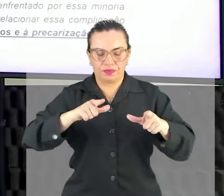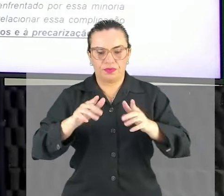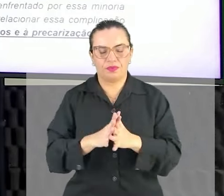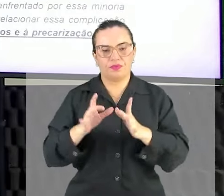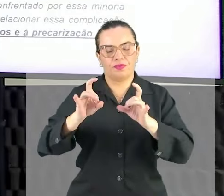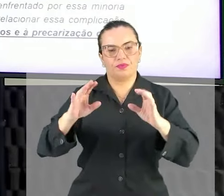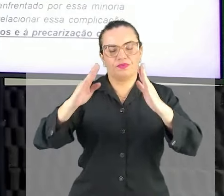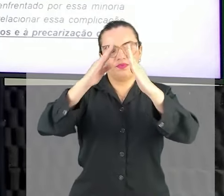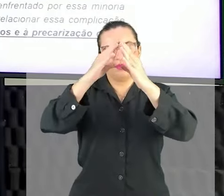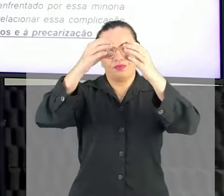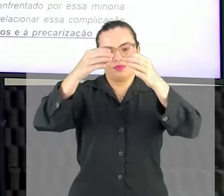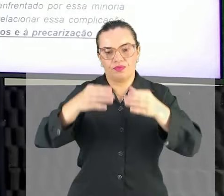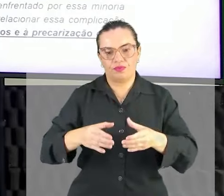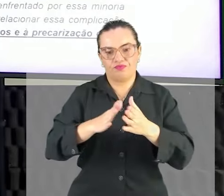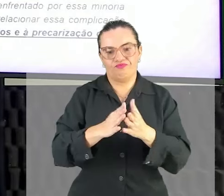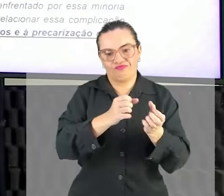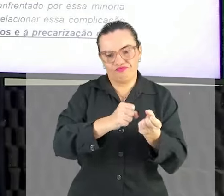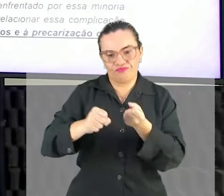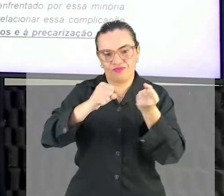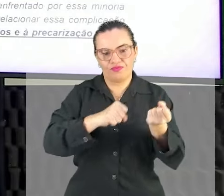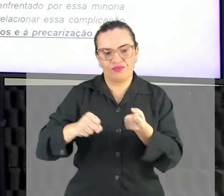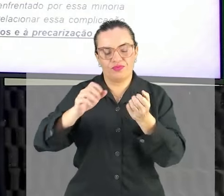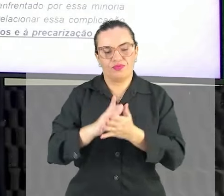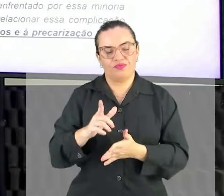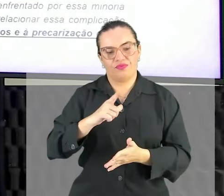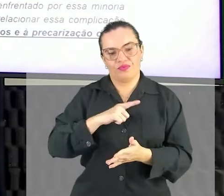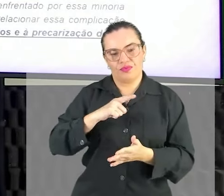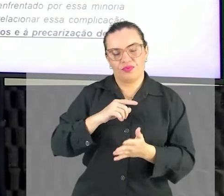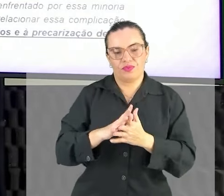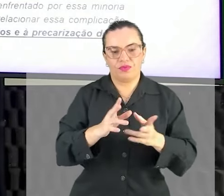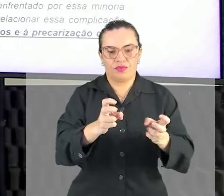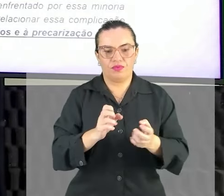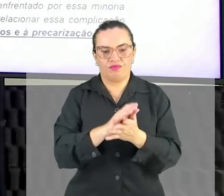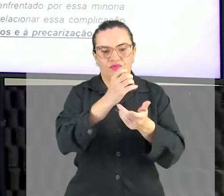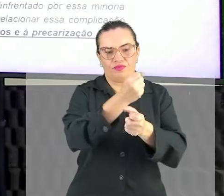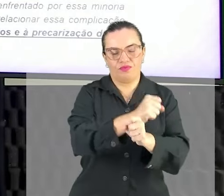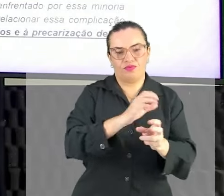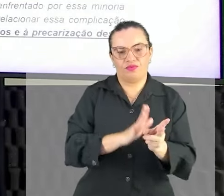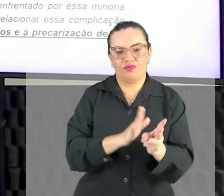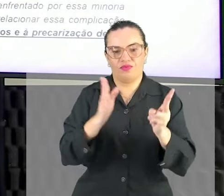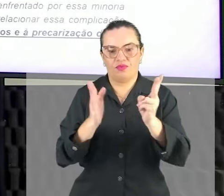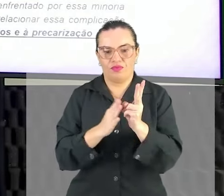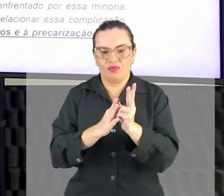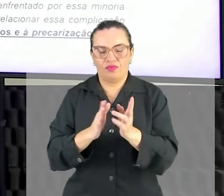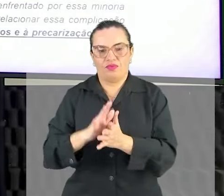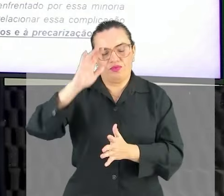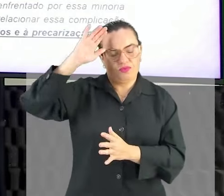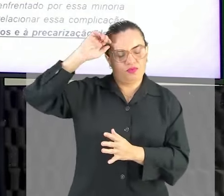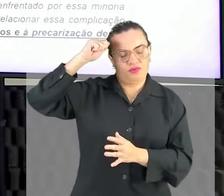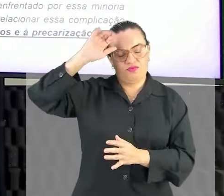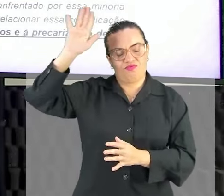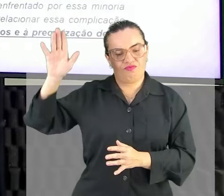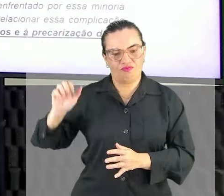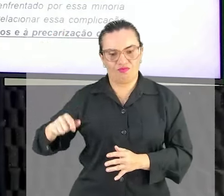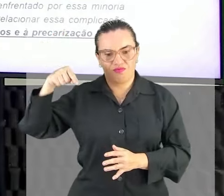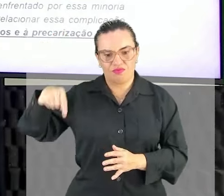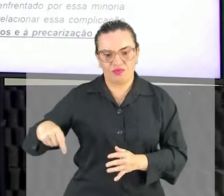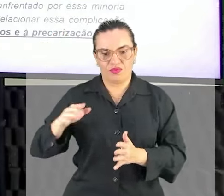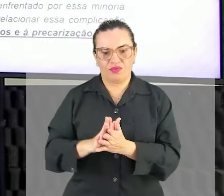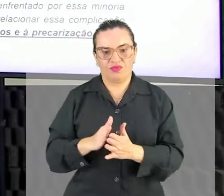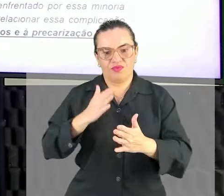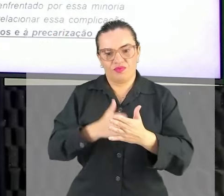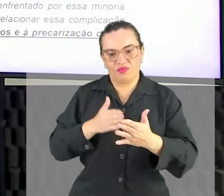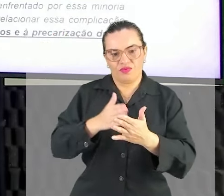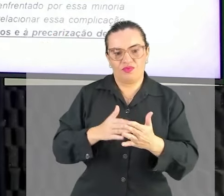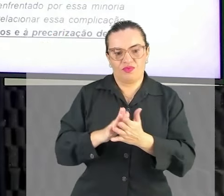trabalho, exclusivamente doméstico. Haja vista que a escravização de indígenas e de africanas restringiu